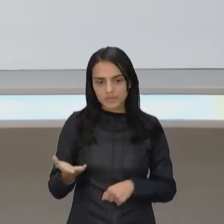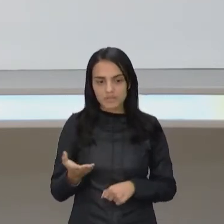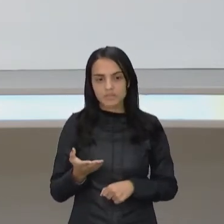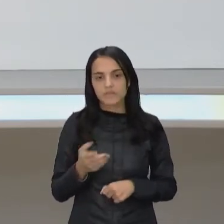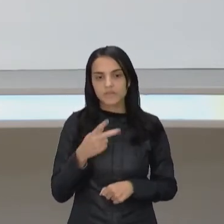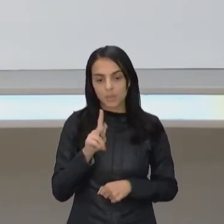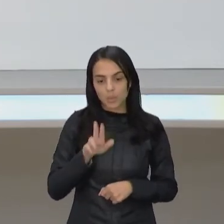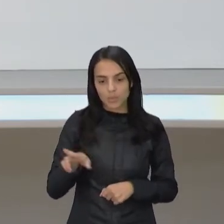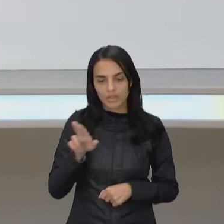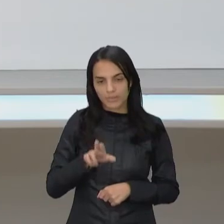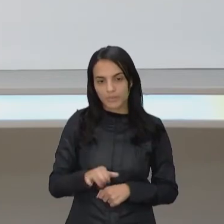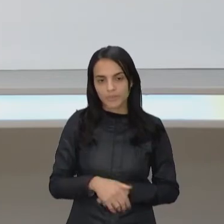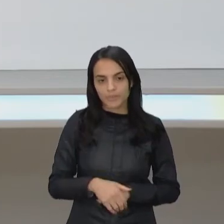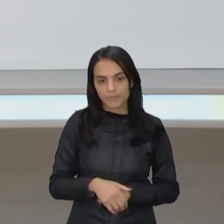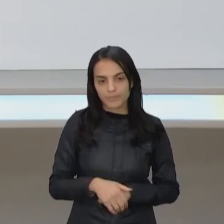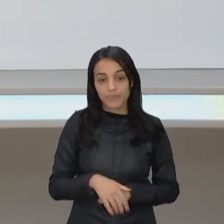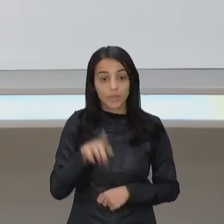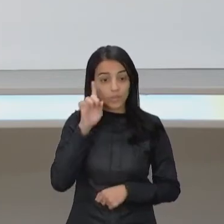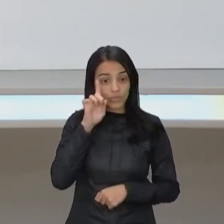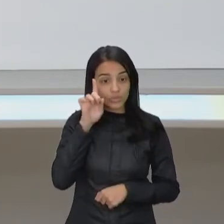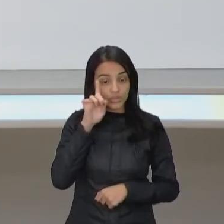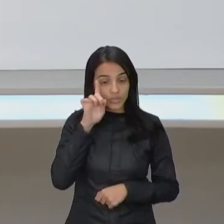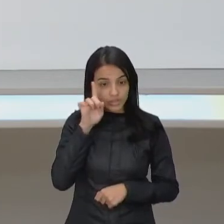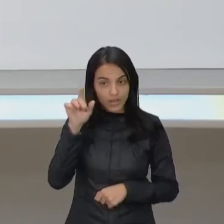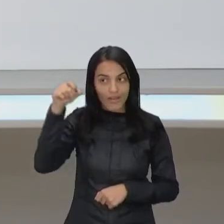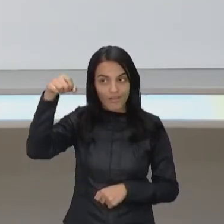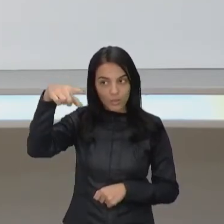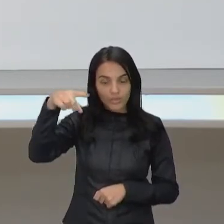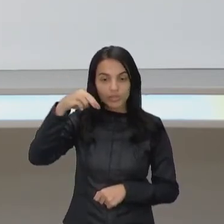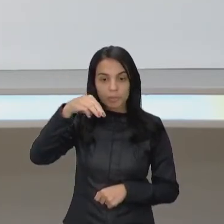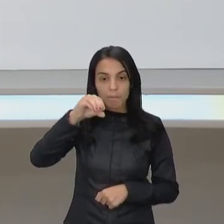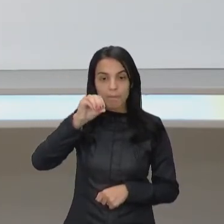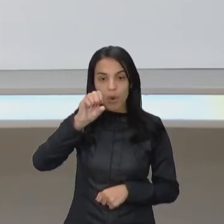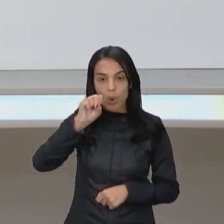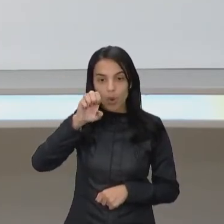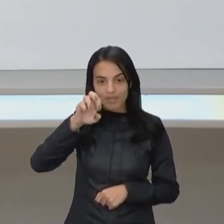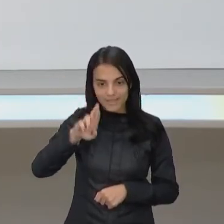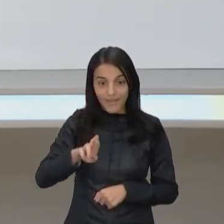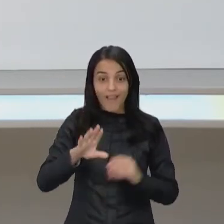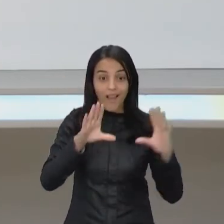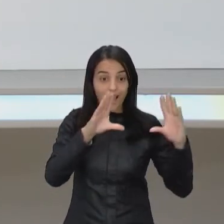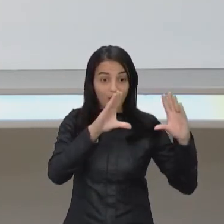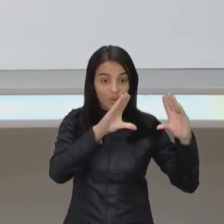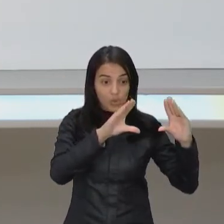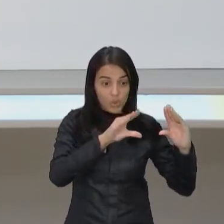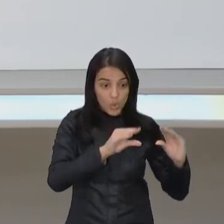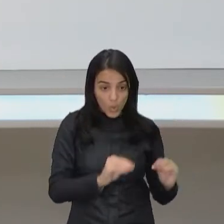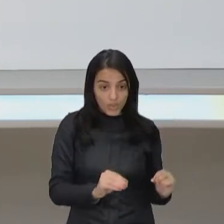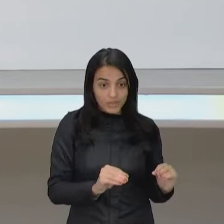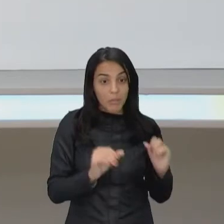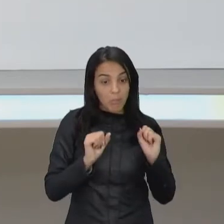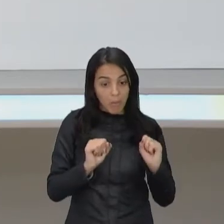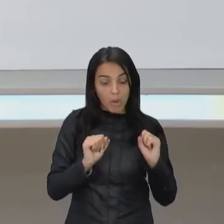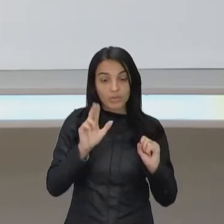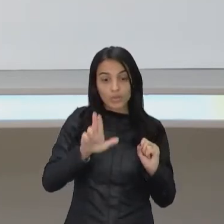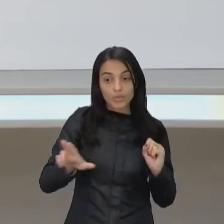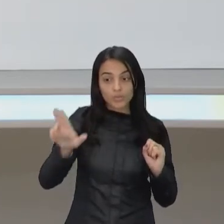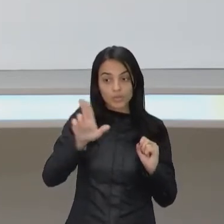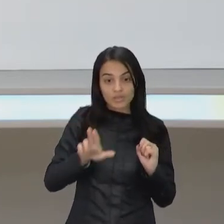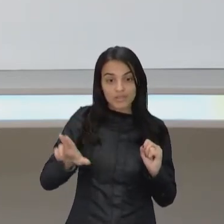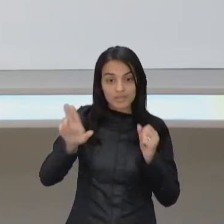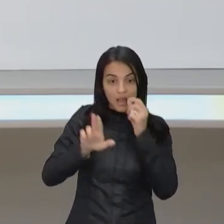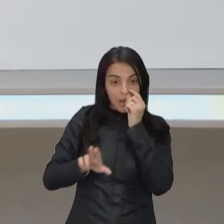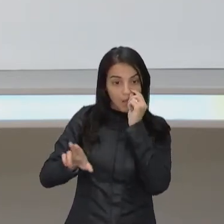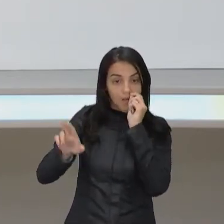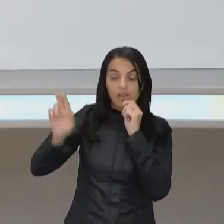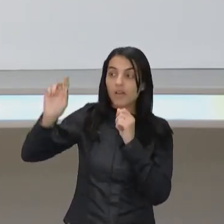usar durante o dia a lâmpada de Moser e à noite fazer uma opção aí de talvez usar uma lâmpada econômica. Qual que